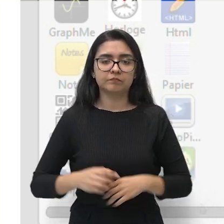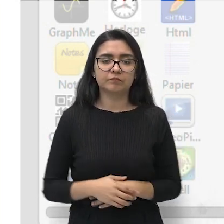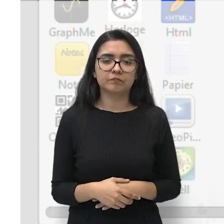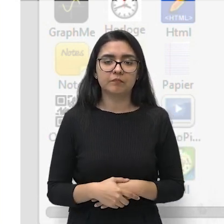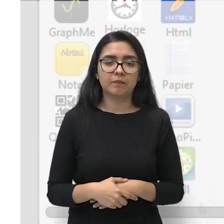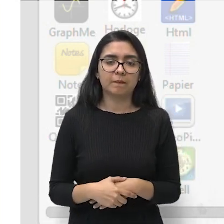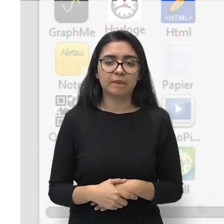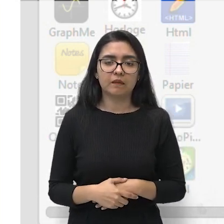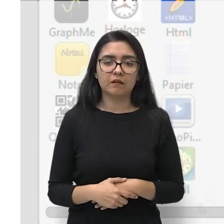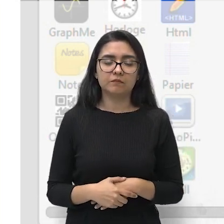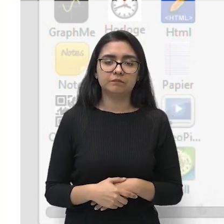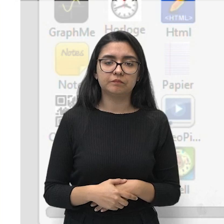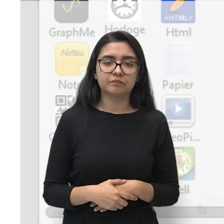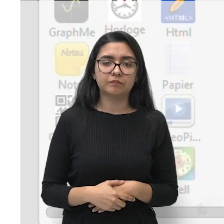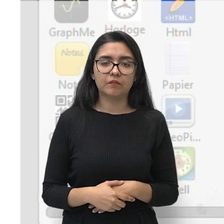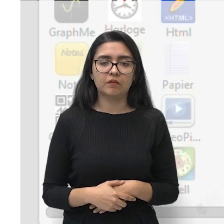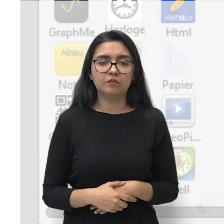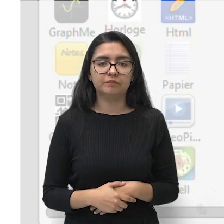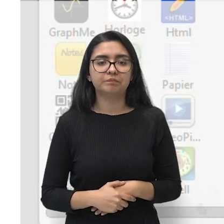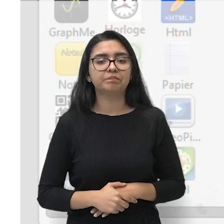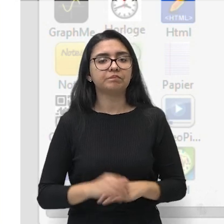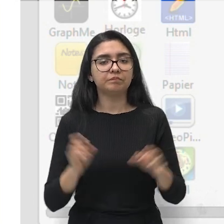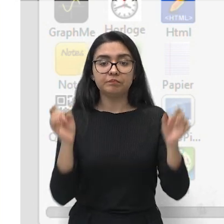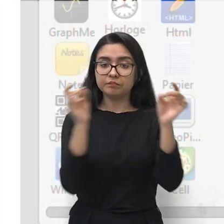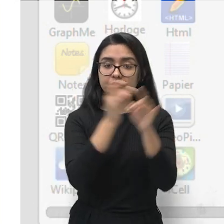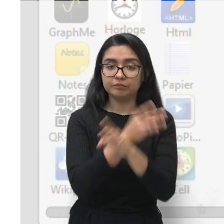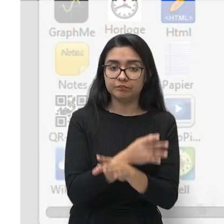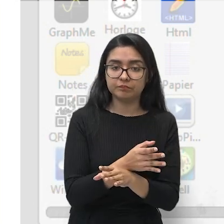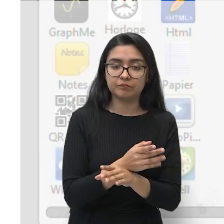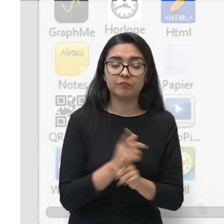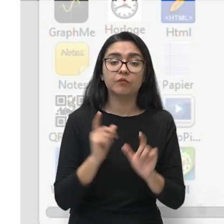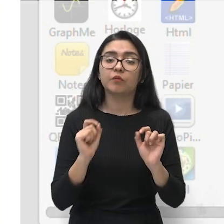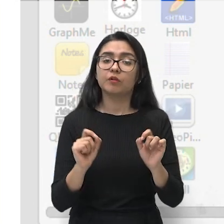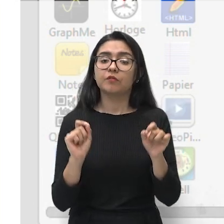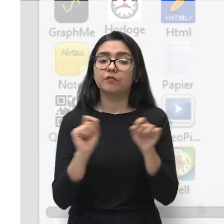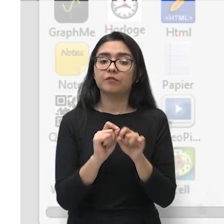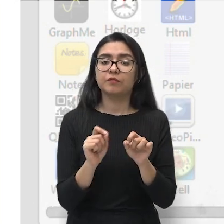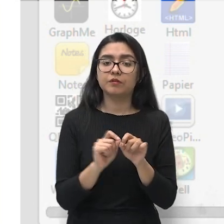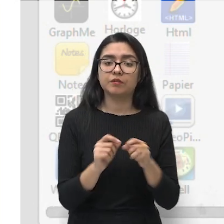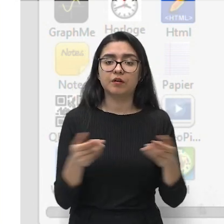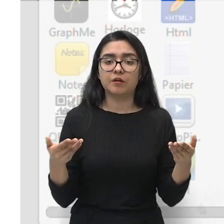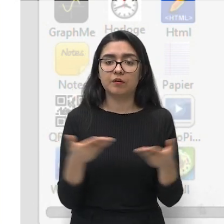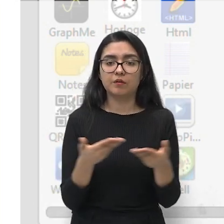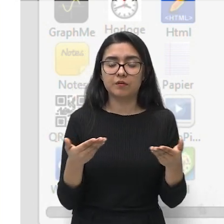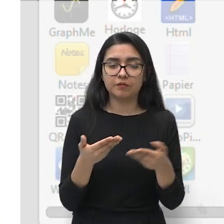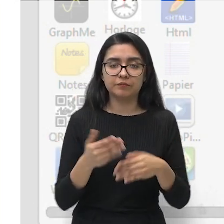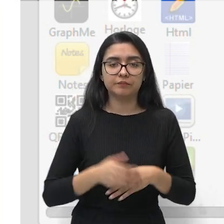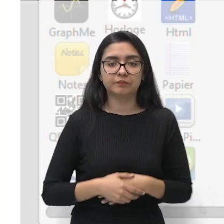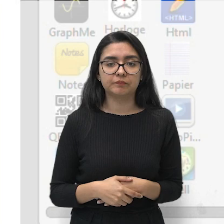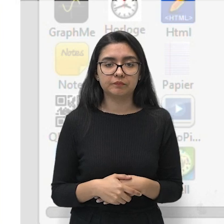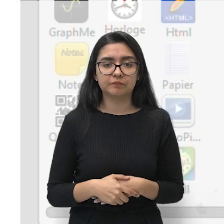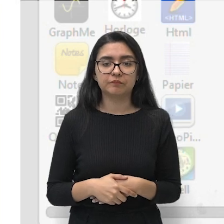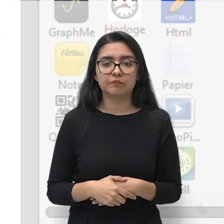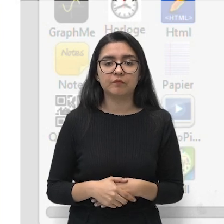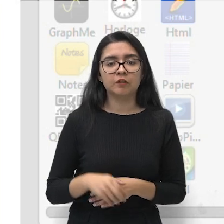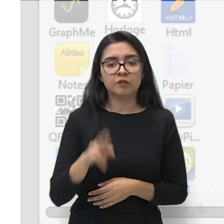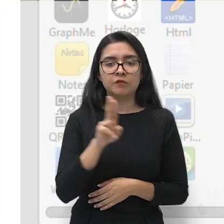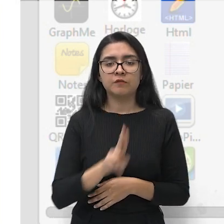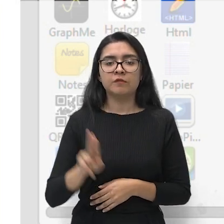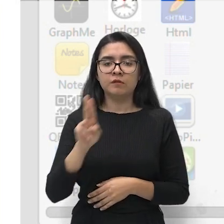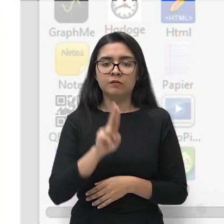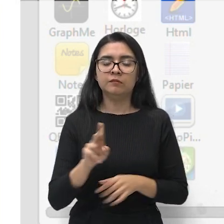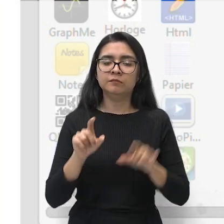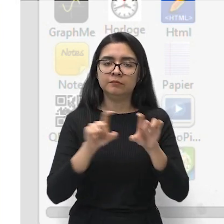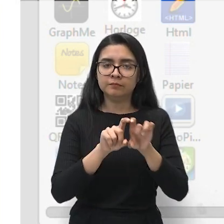interseções dos arcos. Pronto, feito isso, o que, é que nós vamos fazer? Nós não vamos precisar agora do nosso compasso. Nós vamos utilizar aqui a